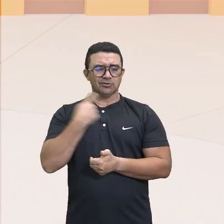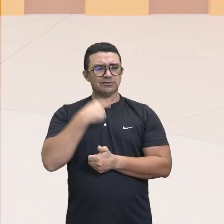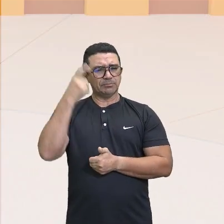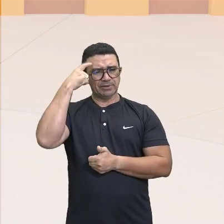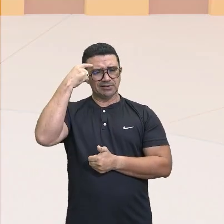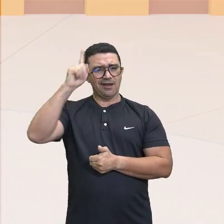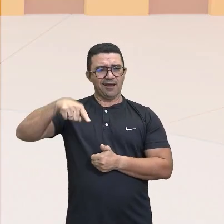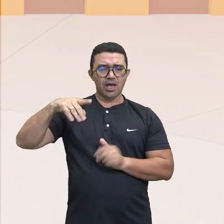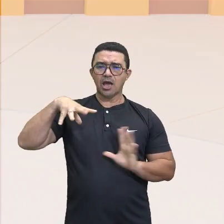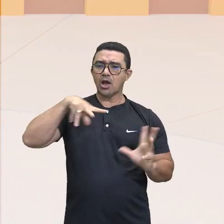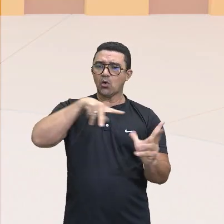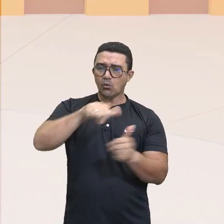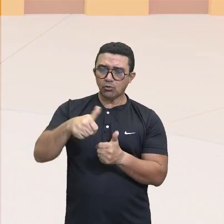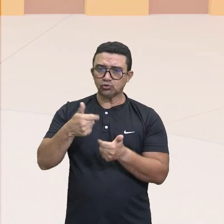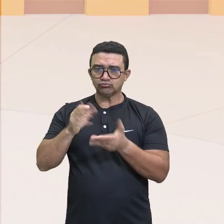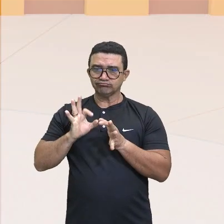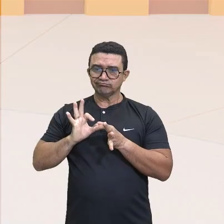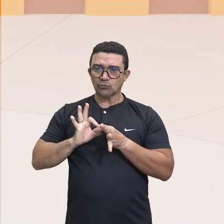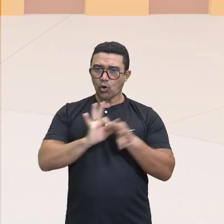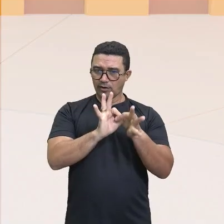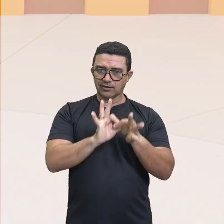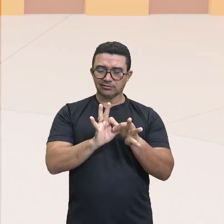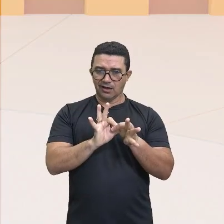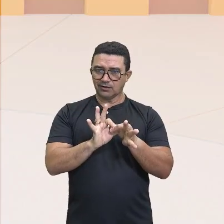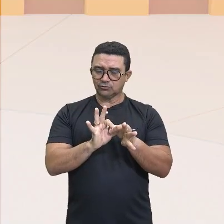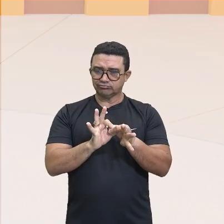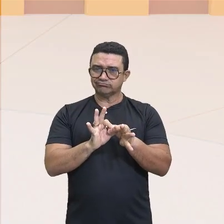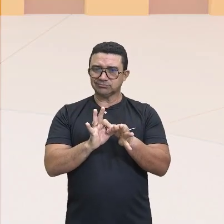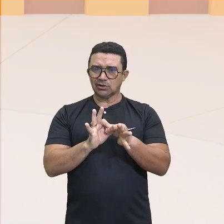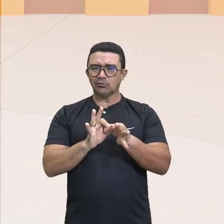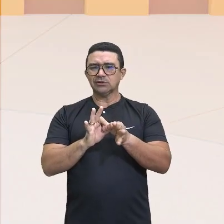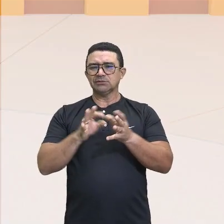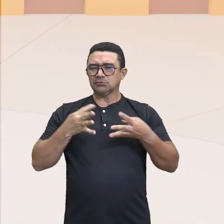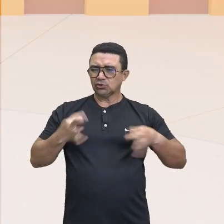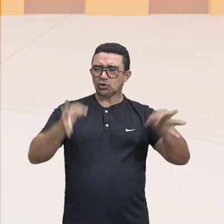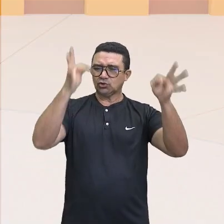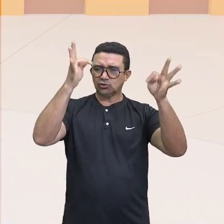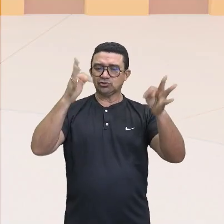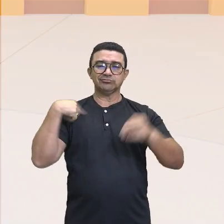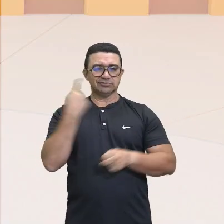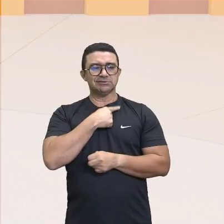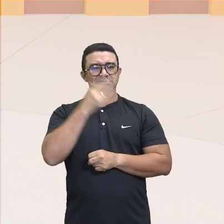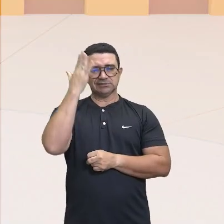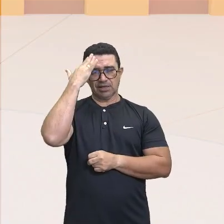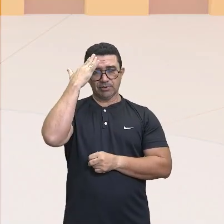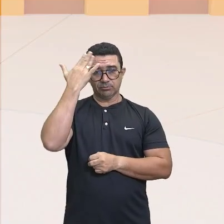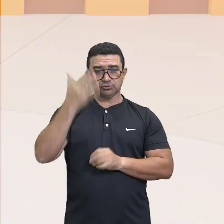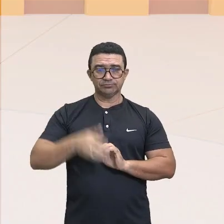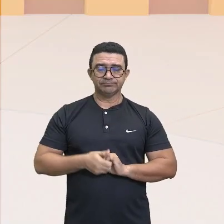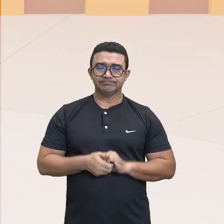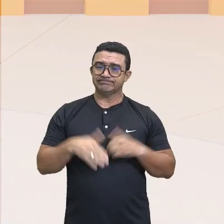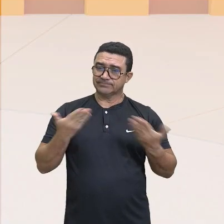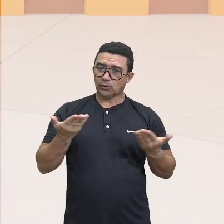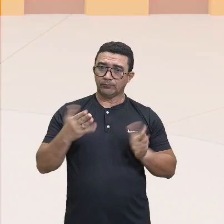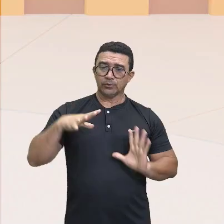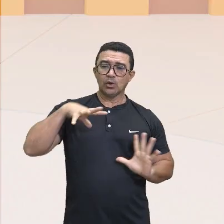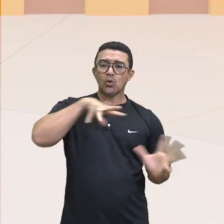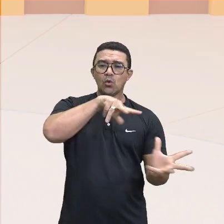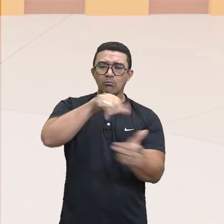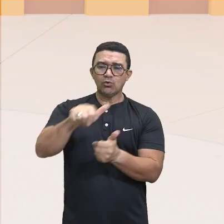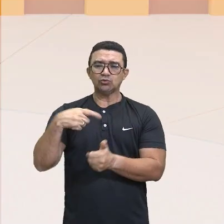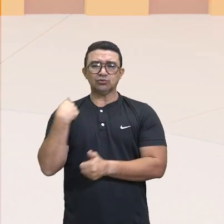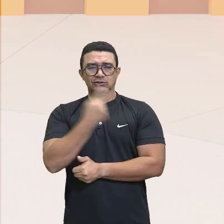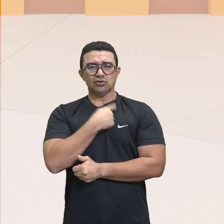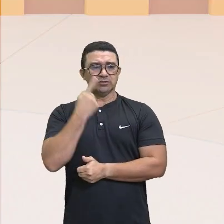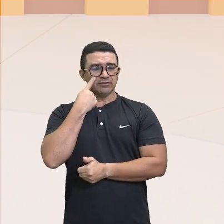ali totalmente conectado, uma sociedade em rede, como nós já sabemos. E este mundo aqui que nós estamos